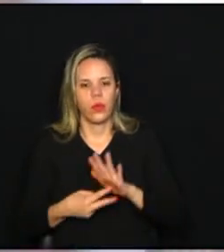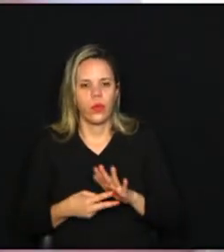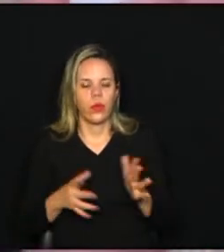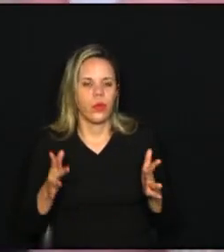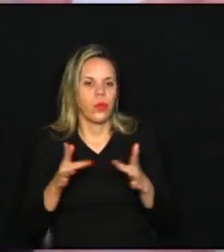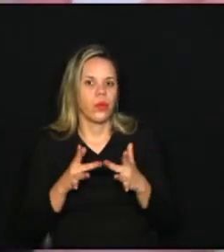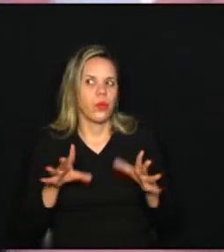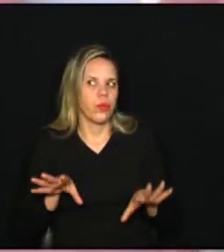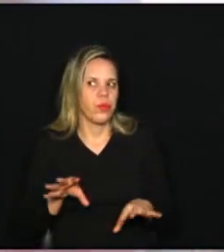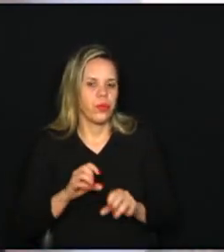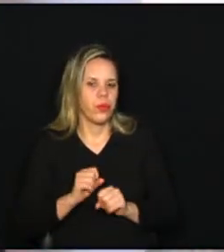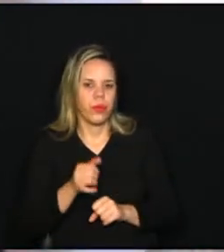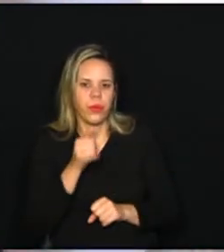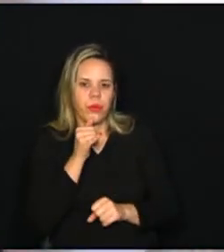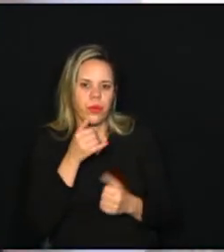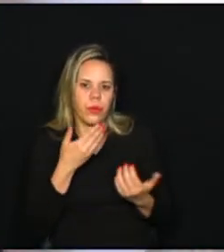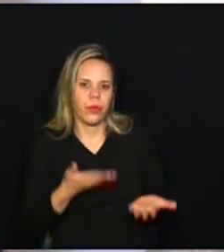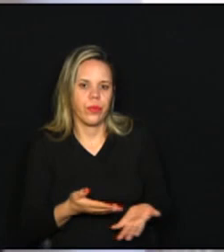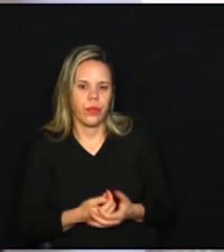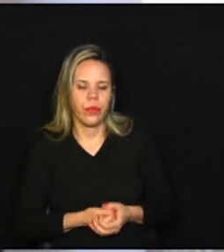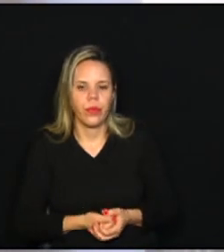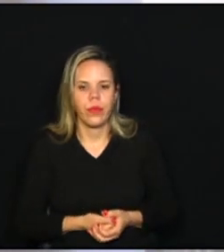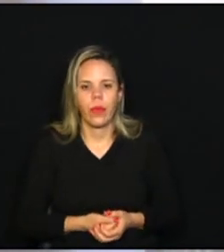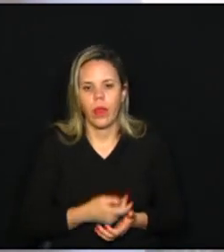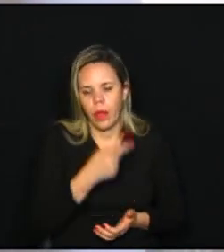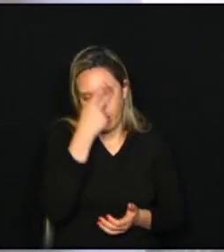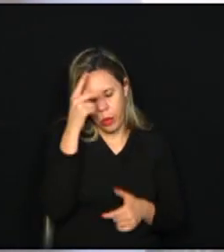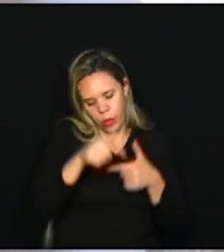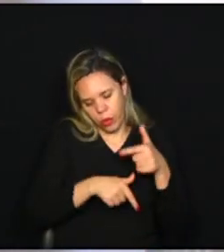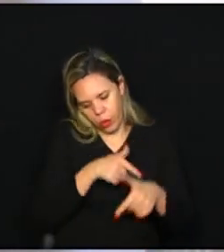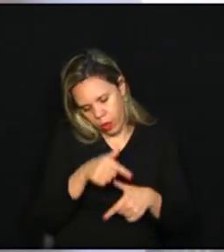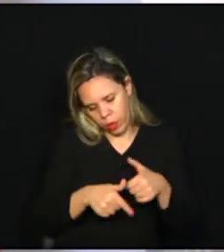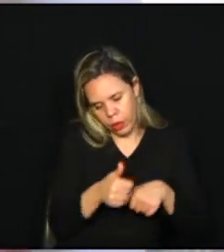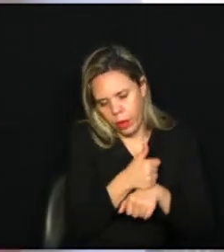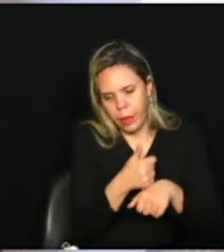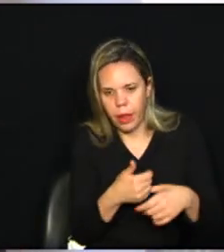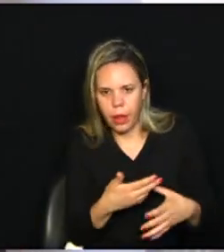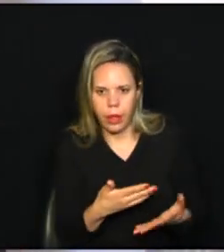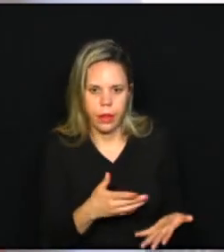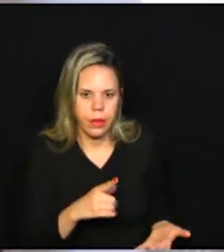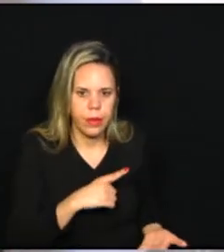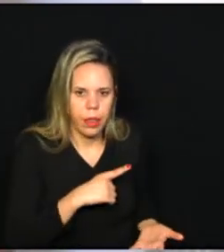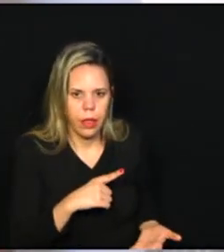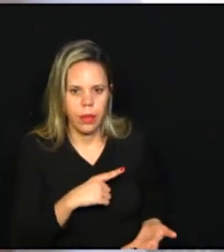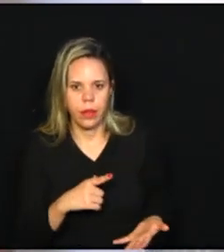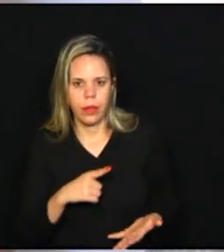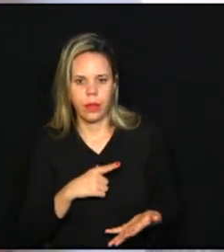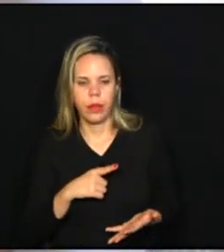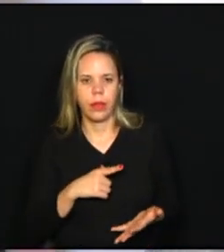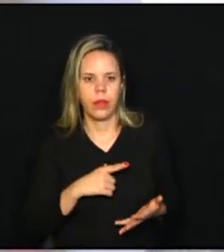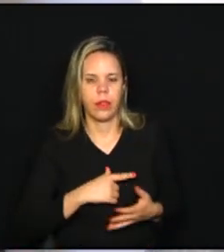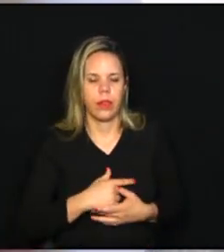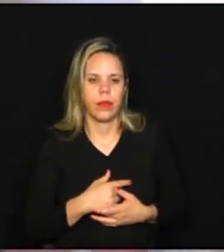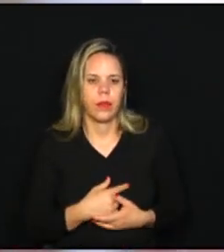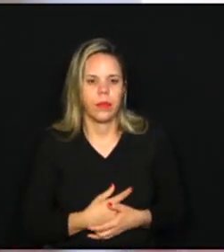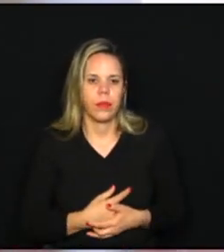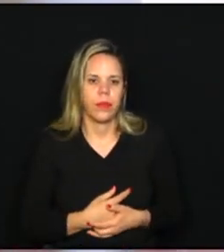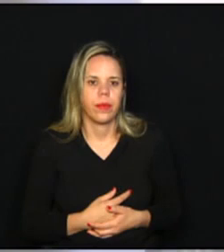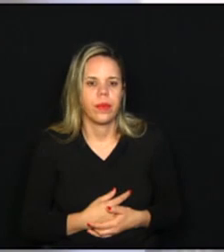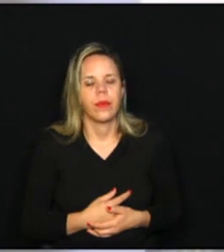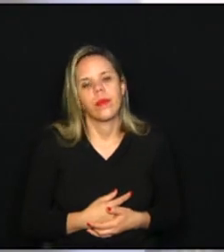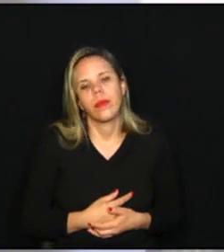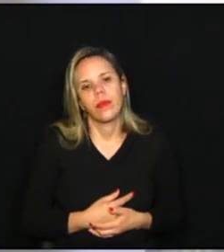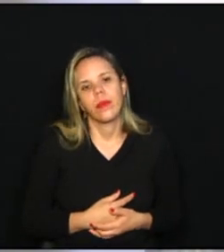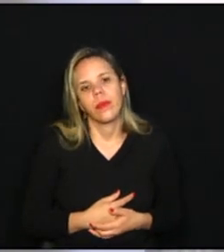Né? Aquele trabalhador, aquela trabalhadora que tem um receio da garantia